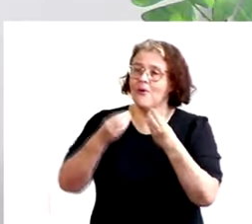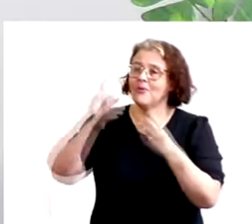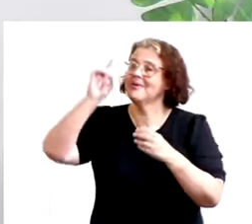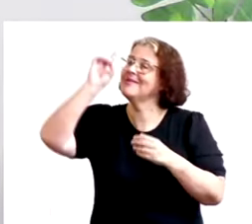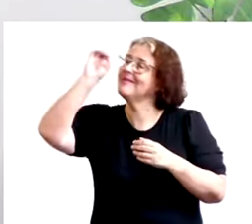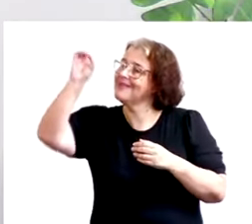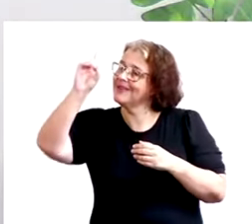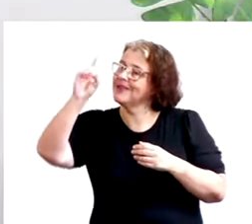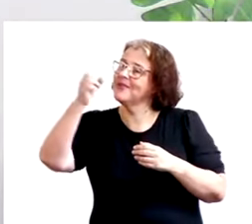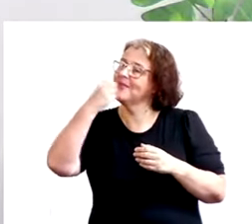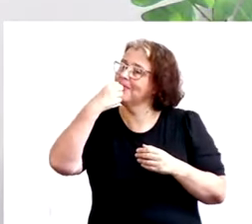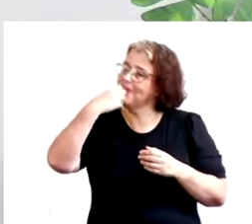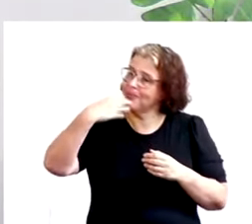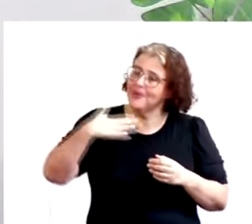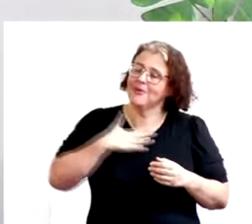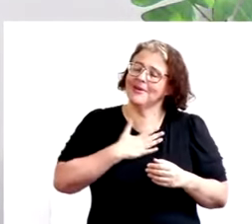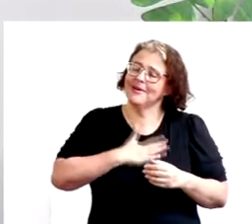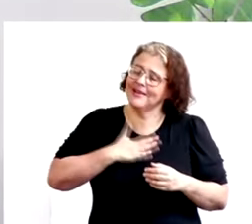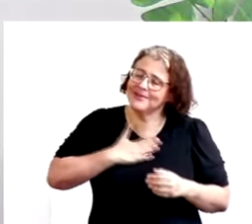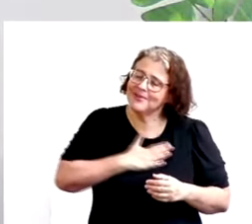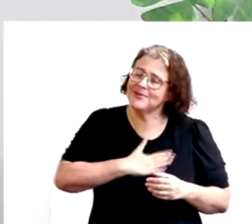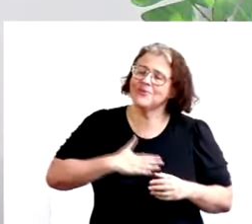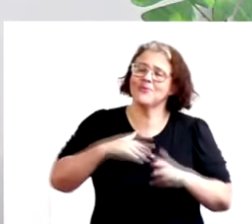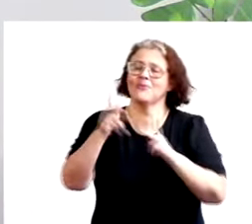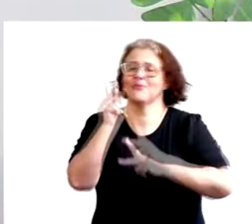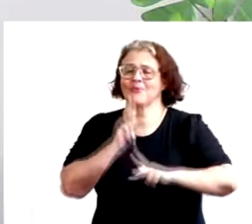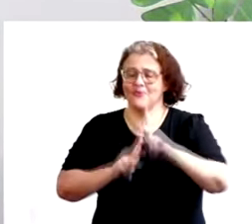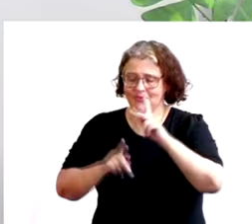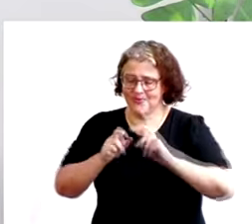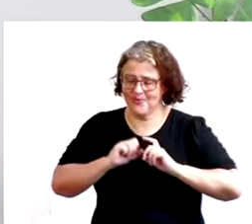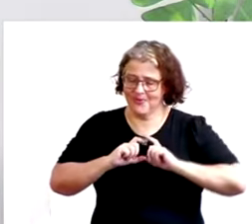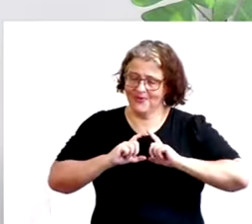história do povo de Israel na história pessoal dele